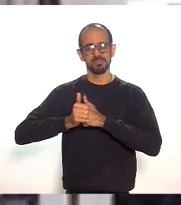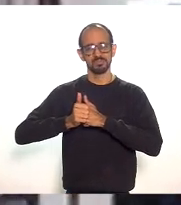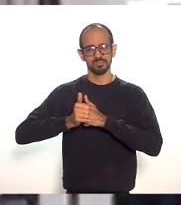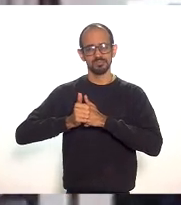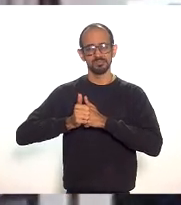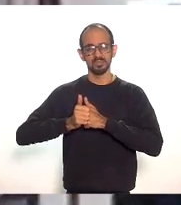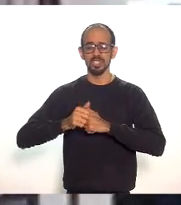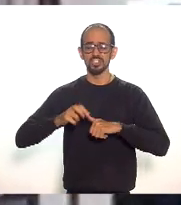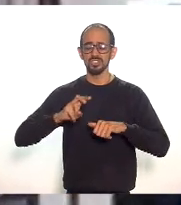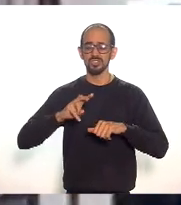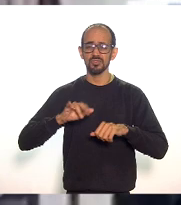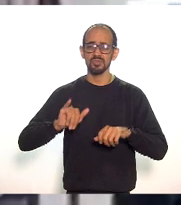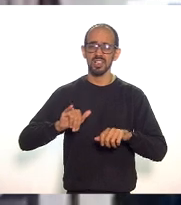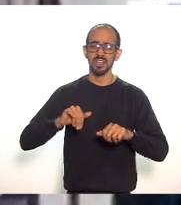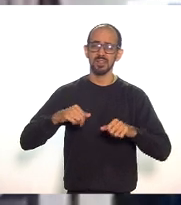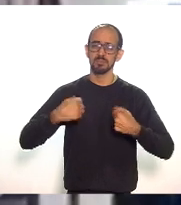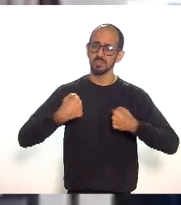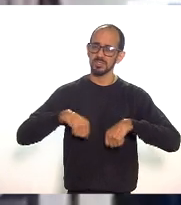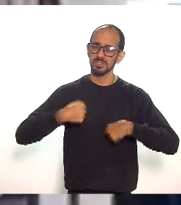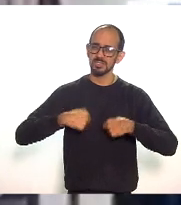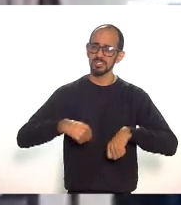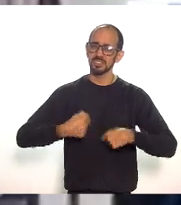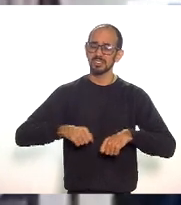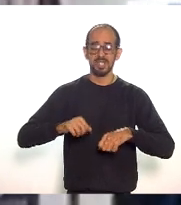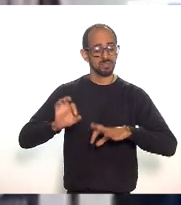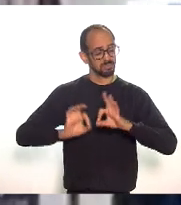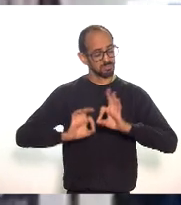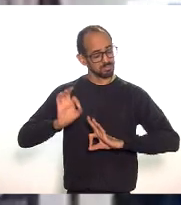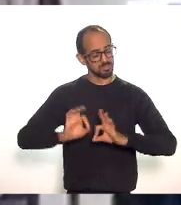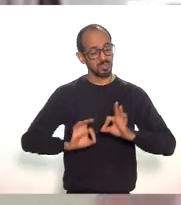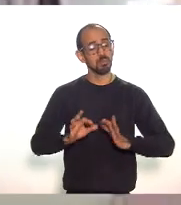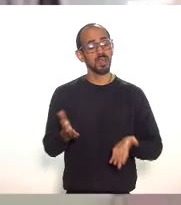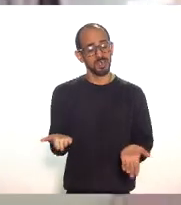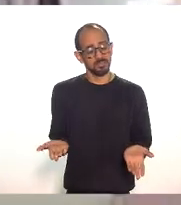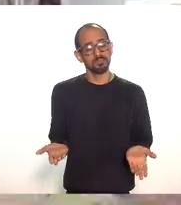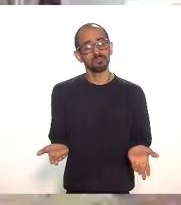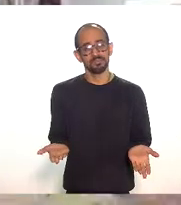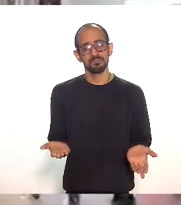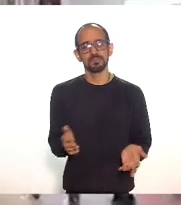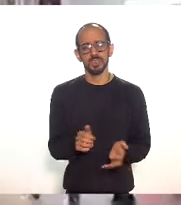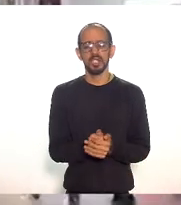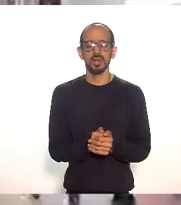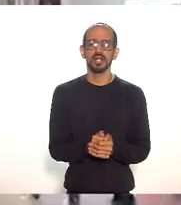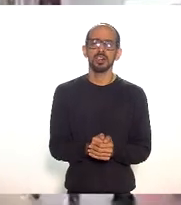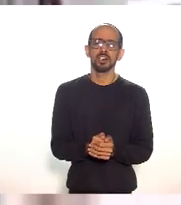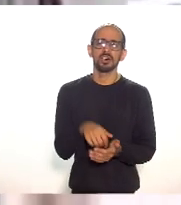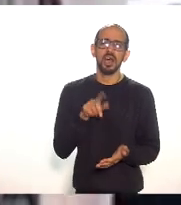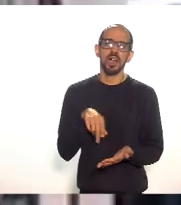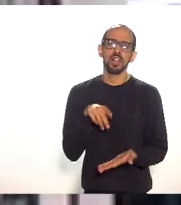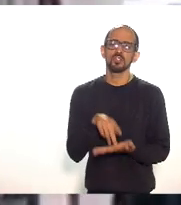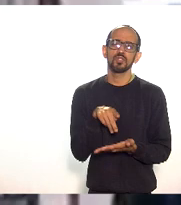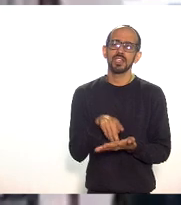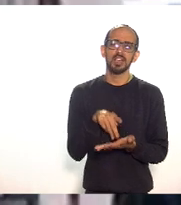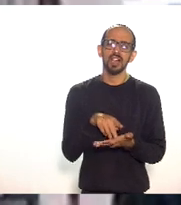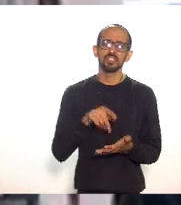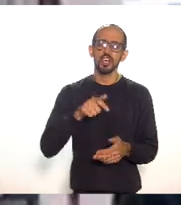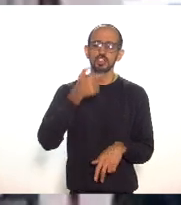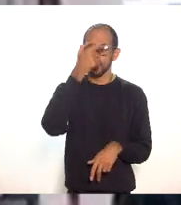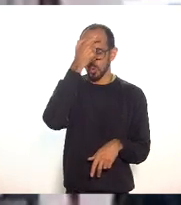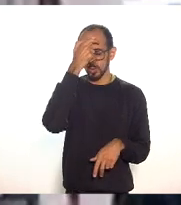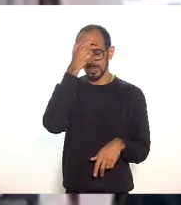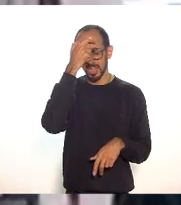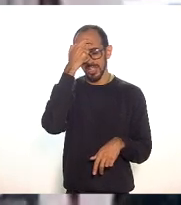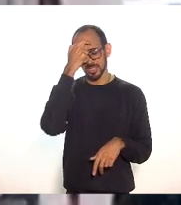essas mudanças, nós vamos ter que nos preparar. Preparar exatamente as nossas consciências para